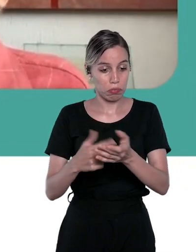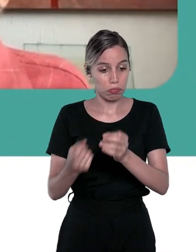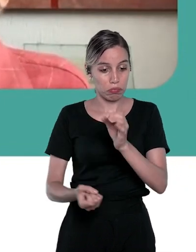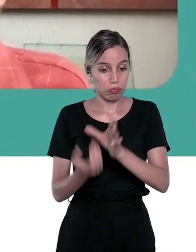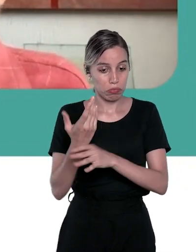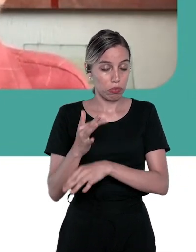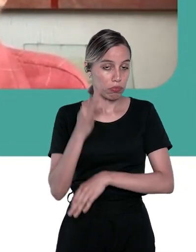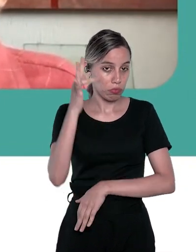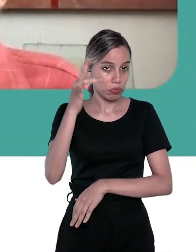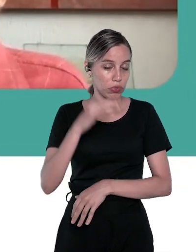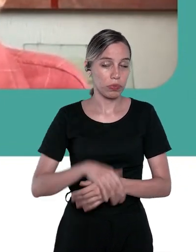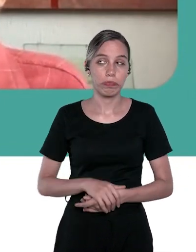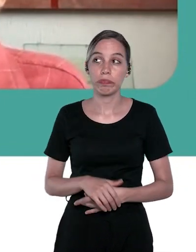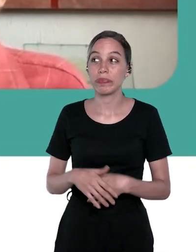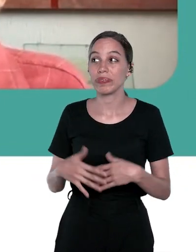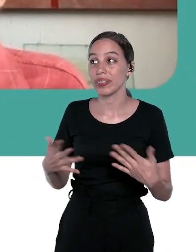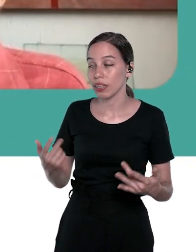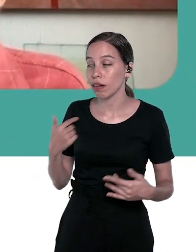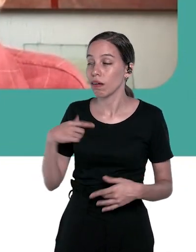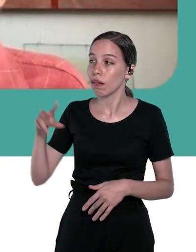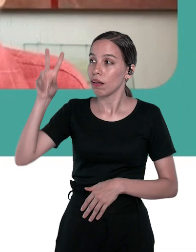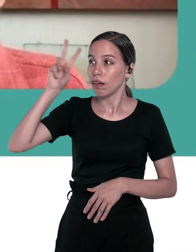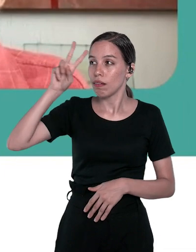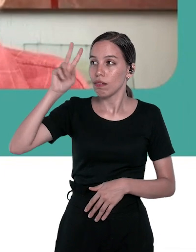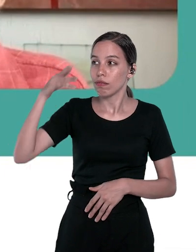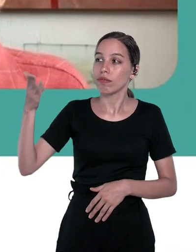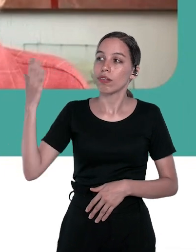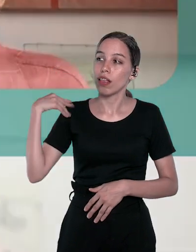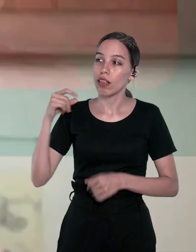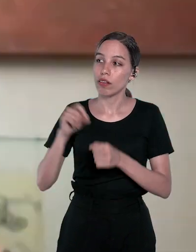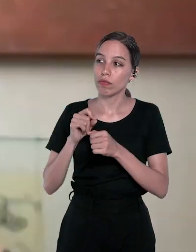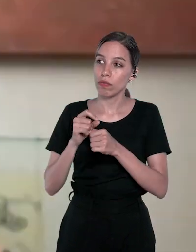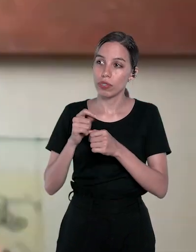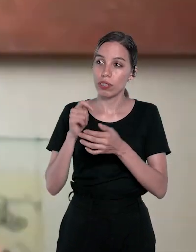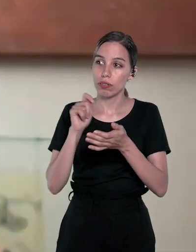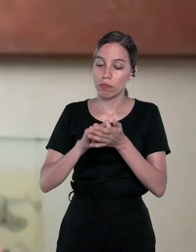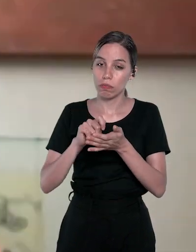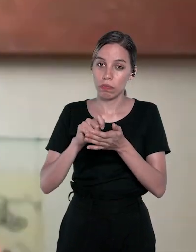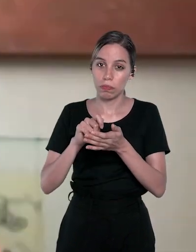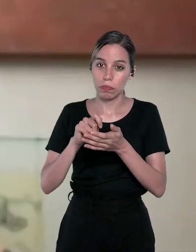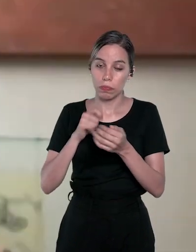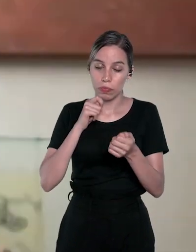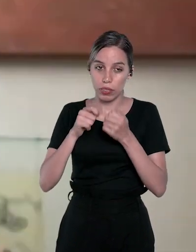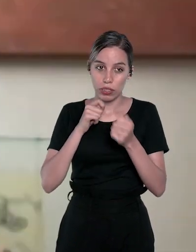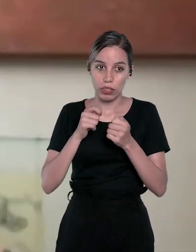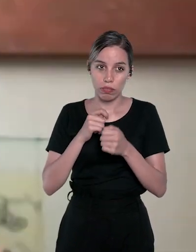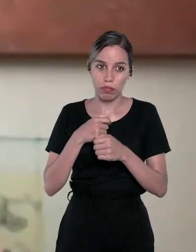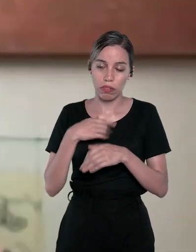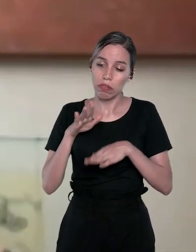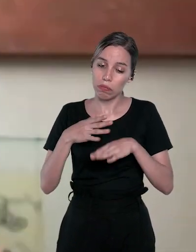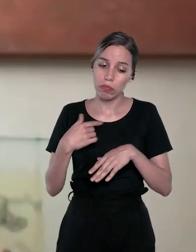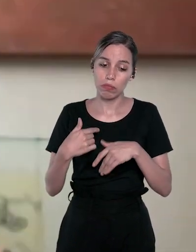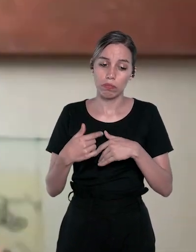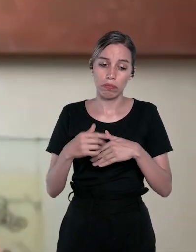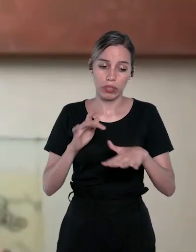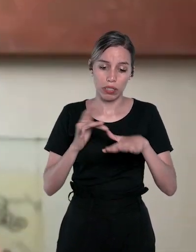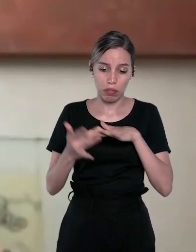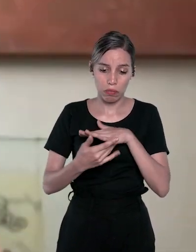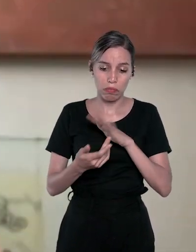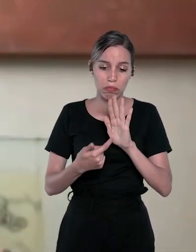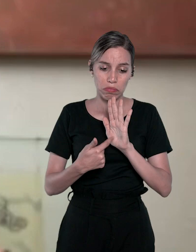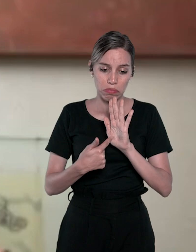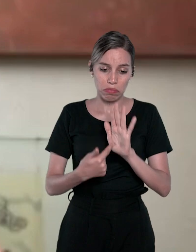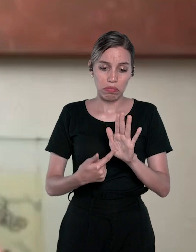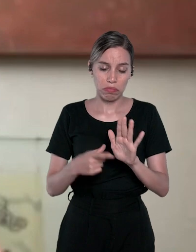ficção. Eu me lembro que uma vez eu fiz uma entrevista, que acho que está nos meus perfis